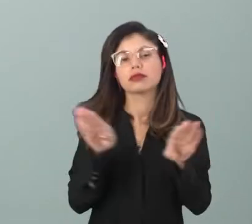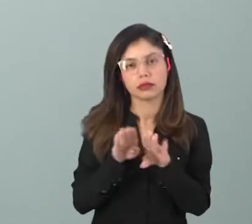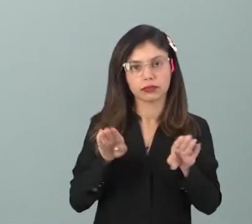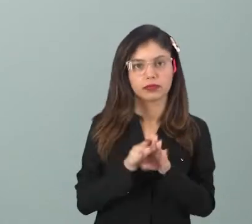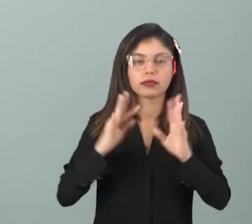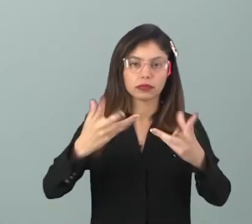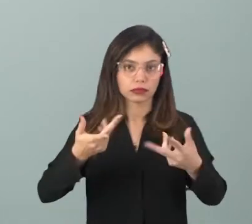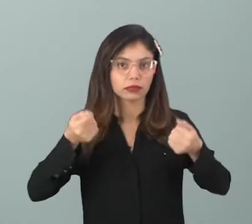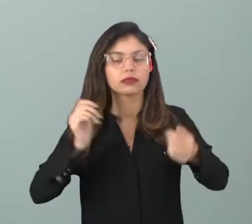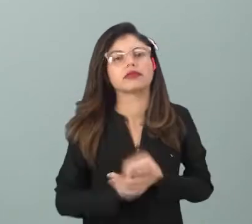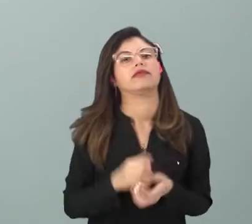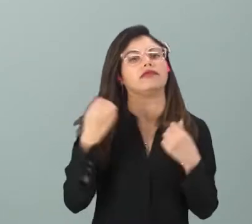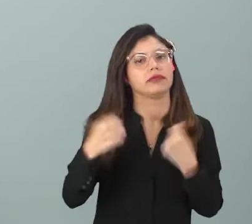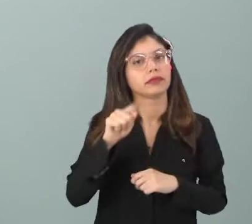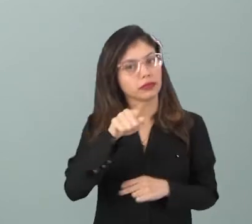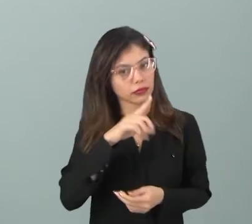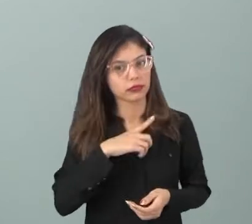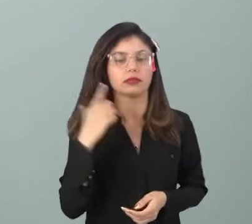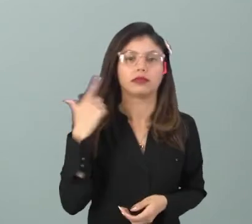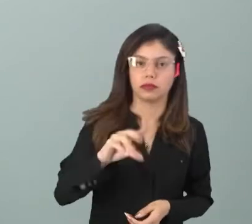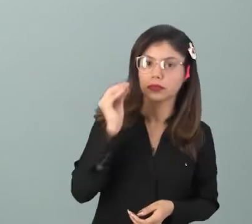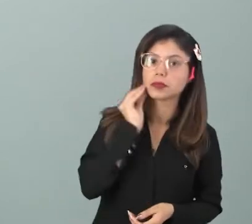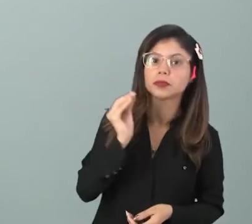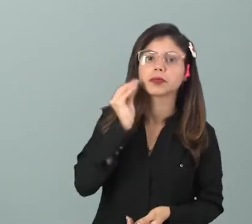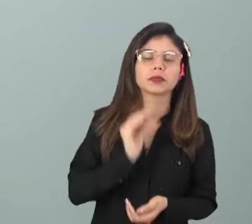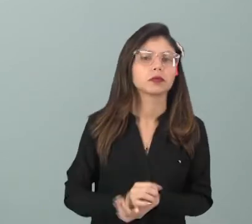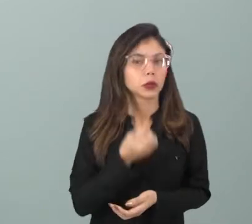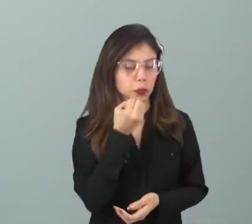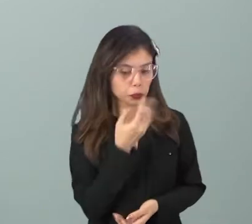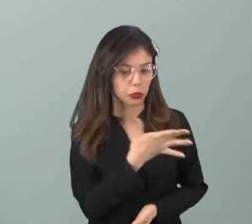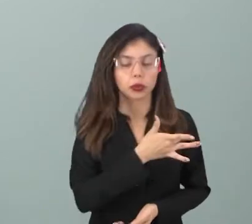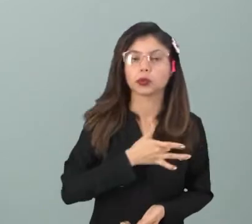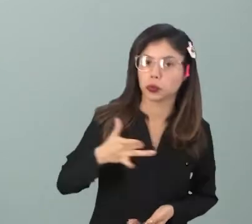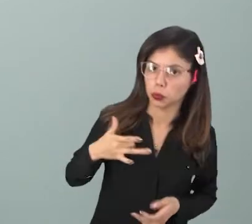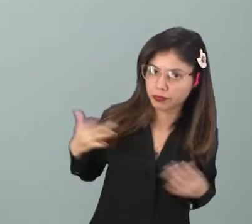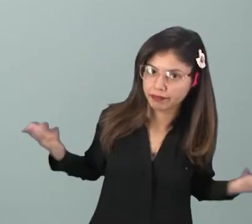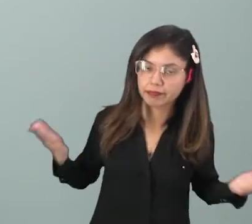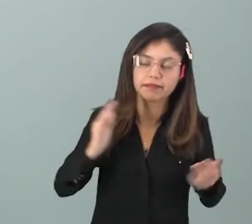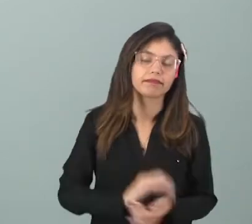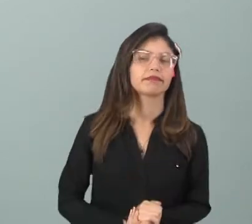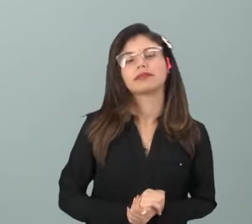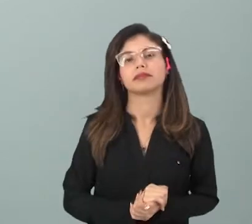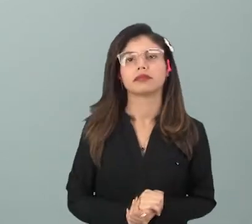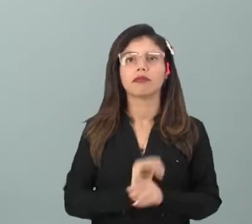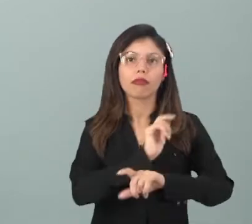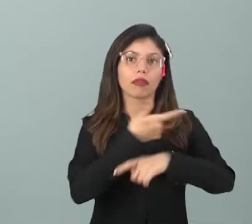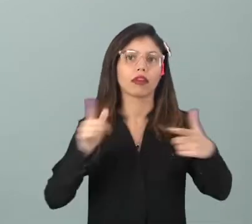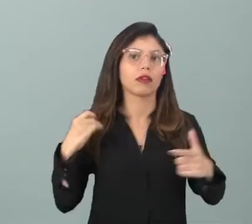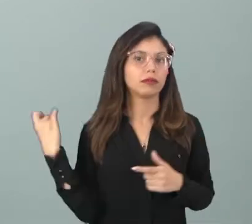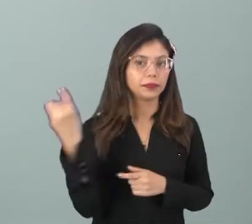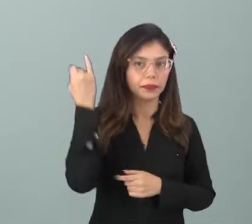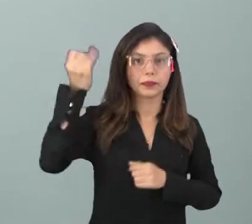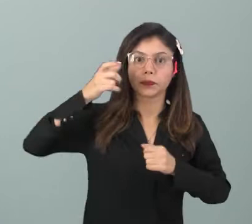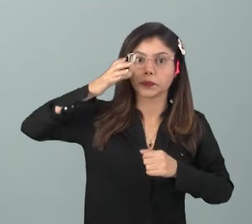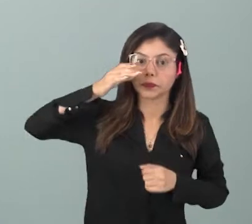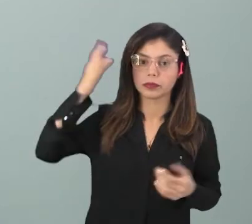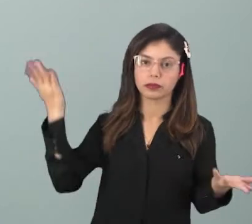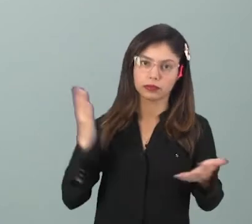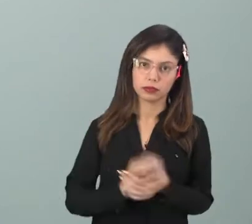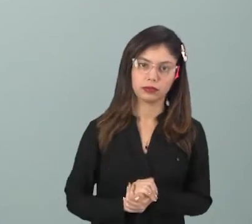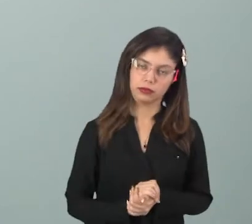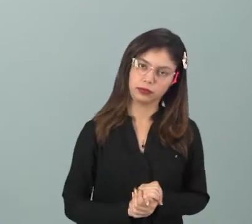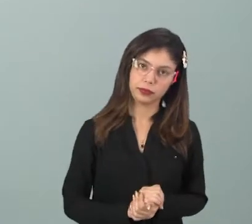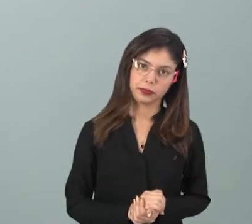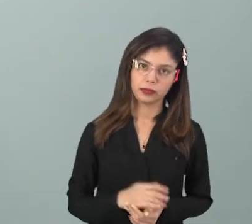também é um hábito e você deve adquirir esse hábito porque é um hábito muito saudável e de de grandiosidade